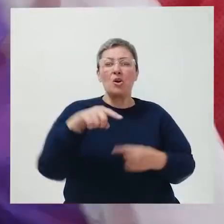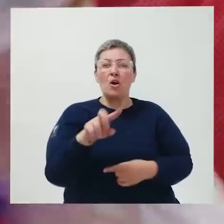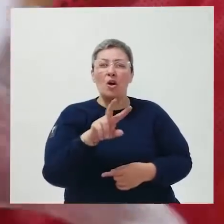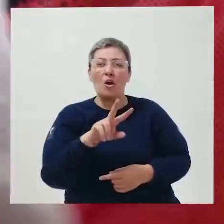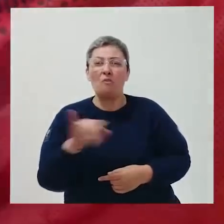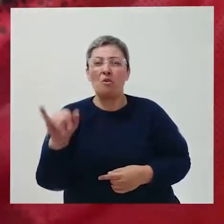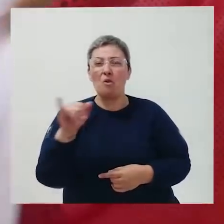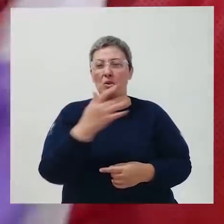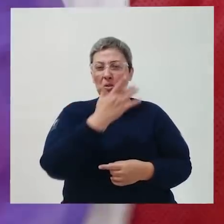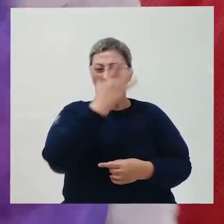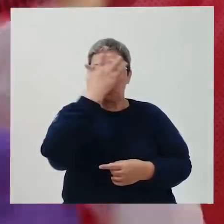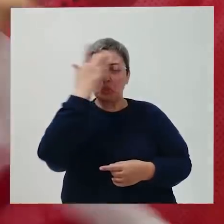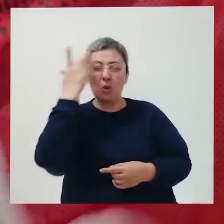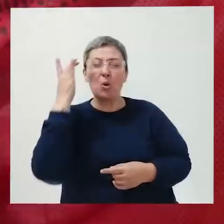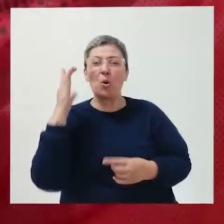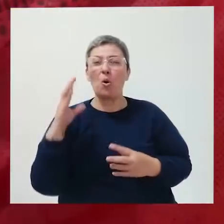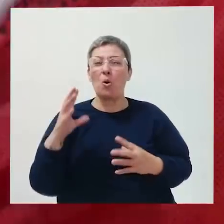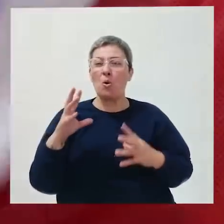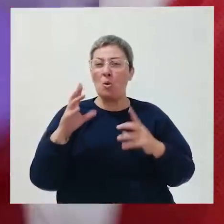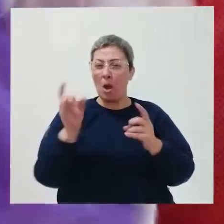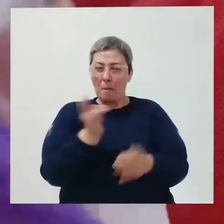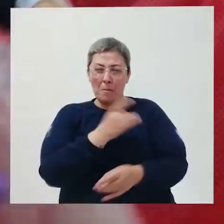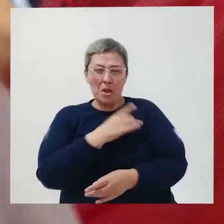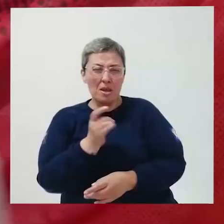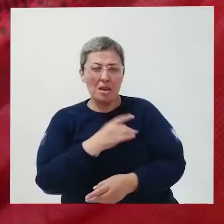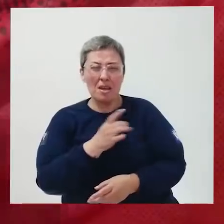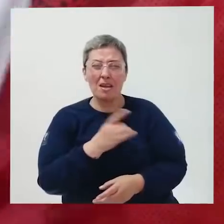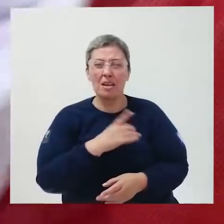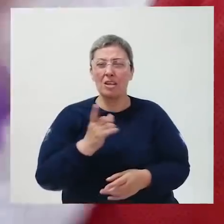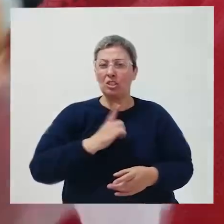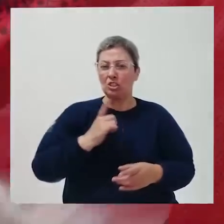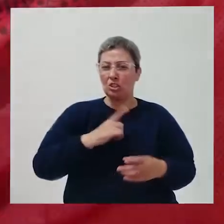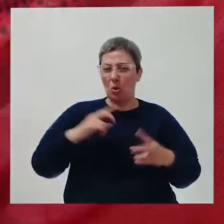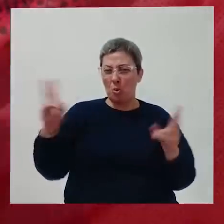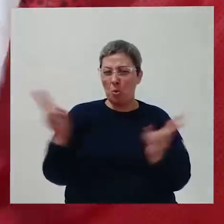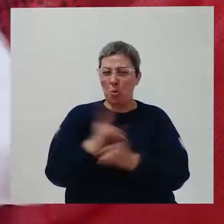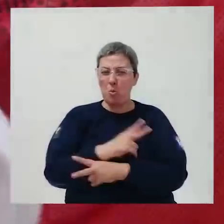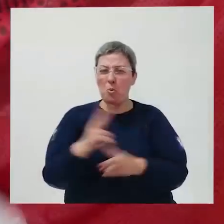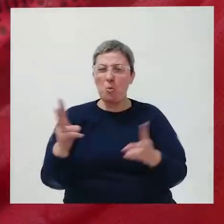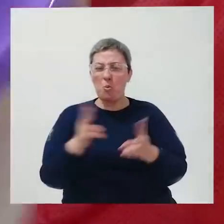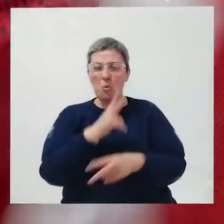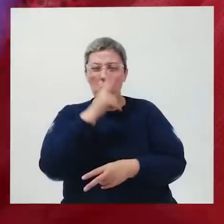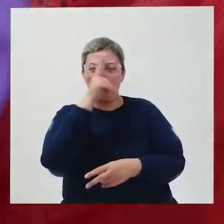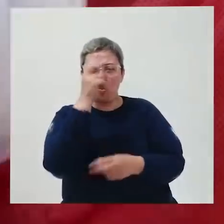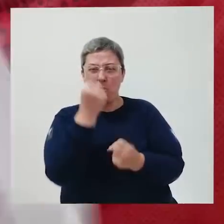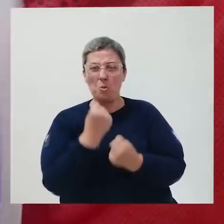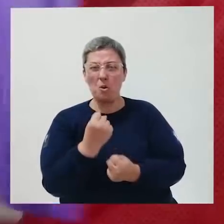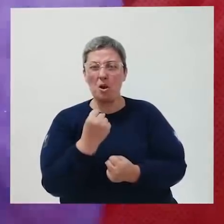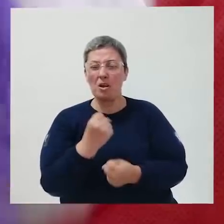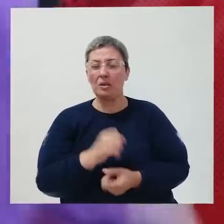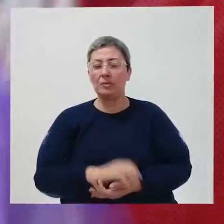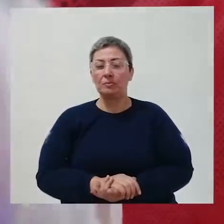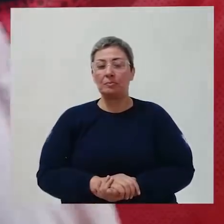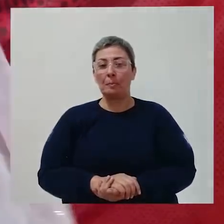as pessoas com medo da minha força.